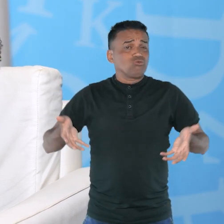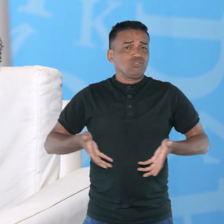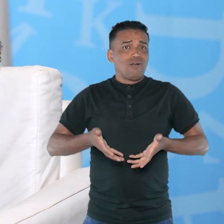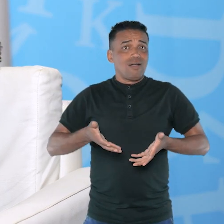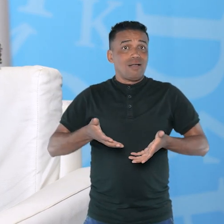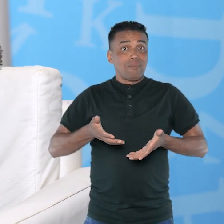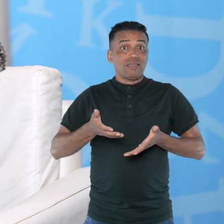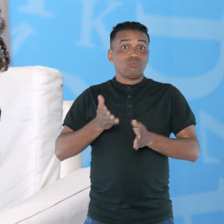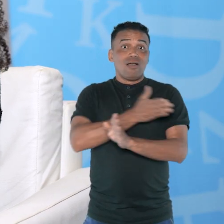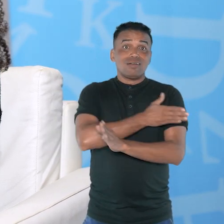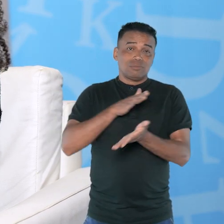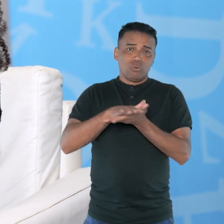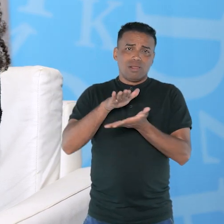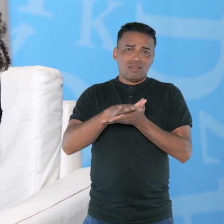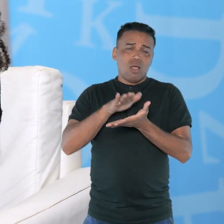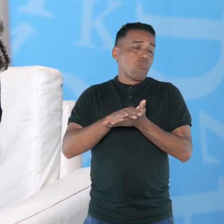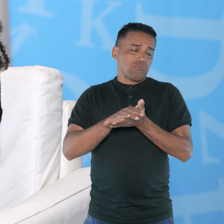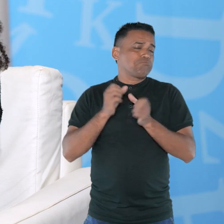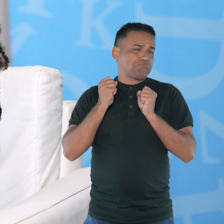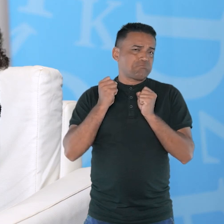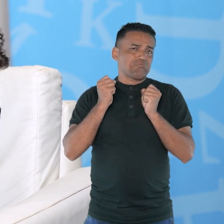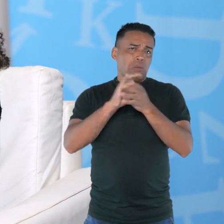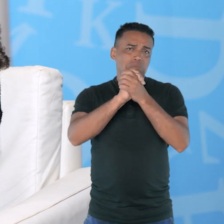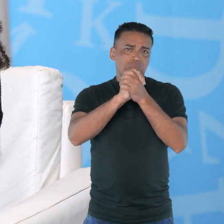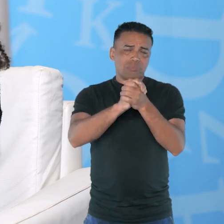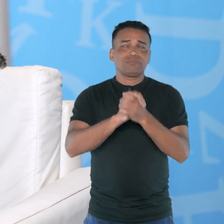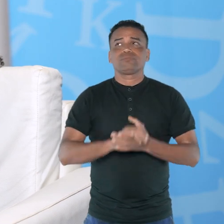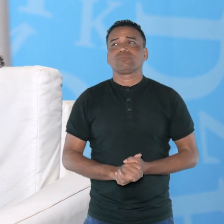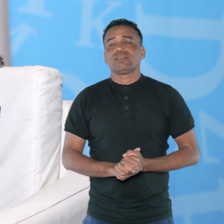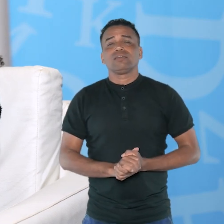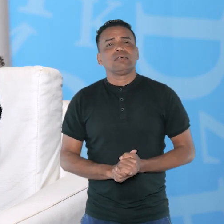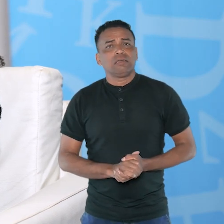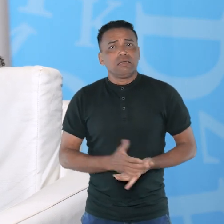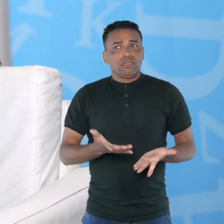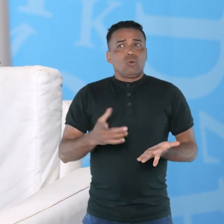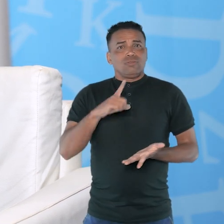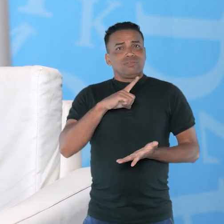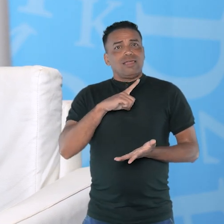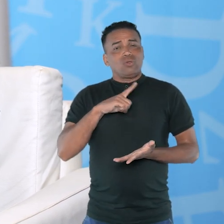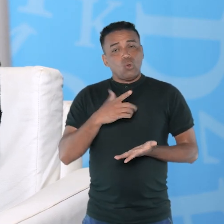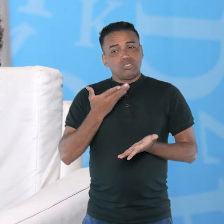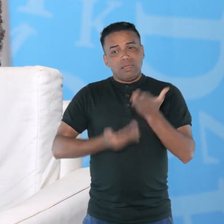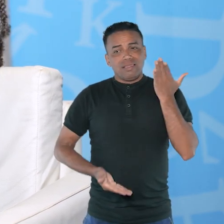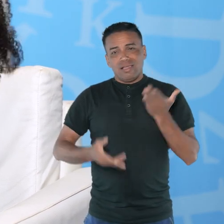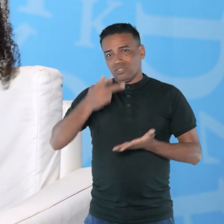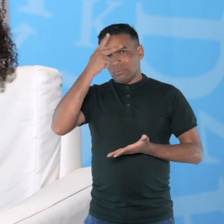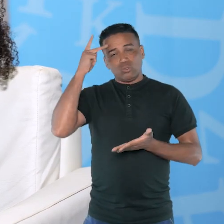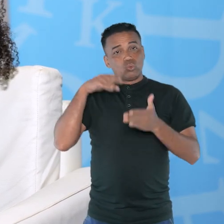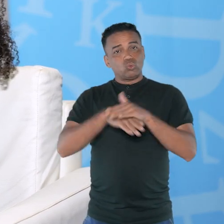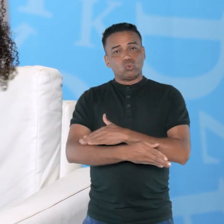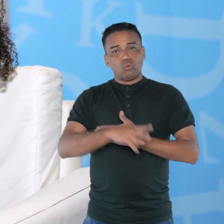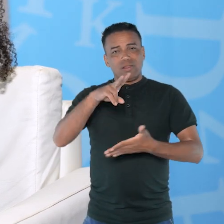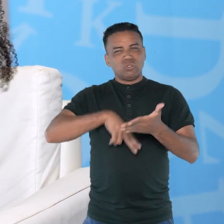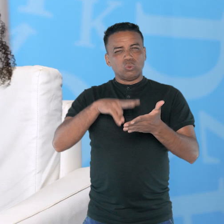parabéns. Hoje em dia, eu acho que, mesmo a gente tendo toda essa questão de estamos perdendo leitores, né? Saiu a última